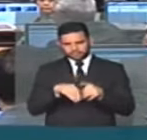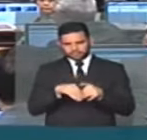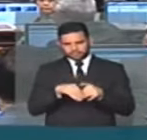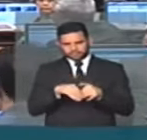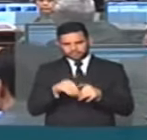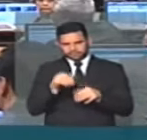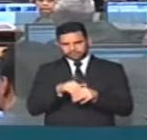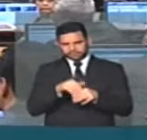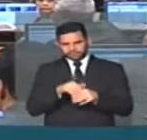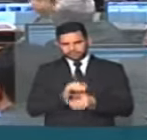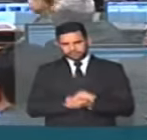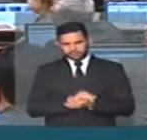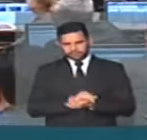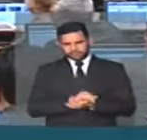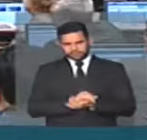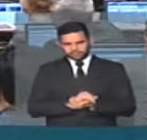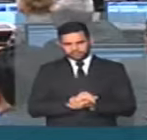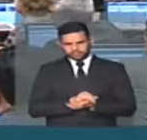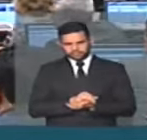a votação.